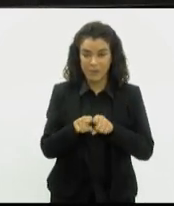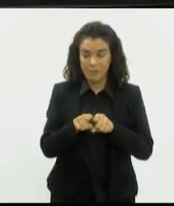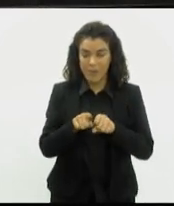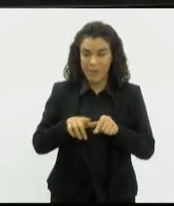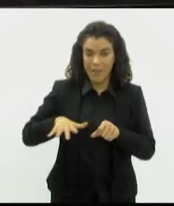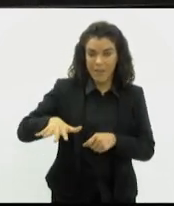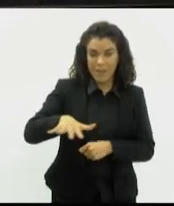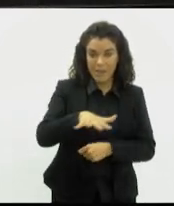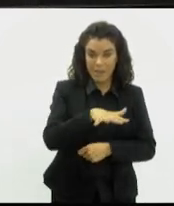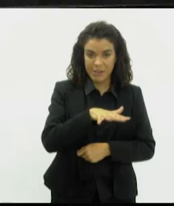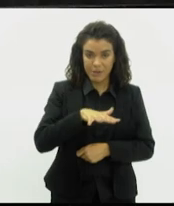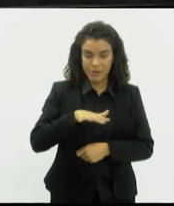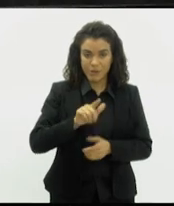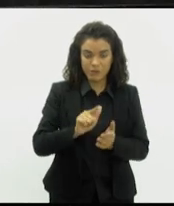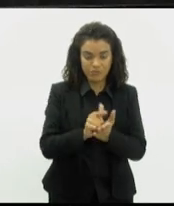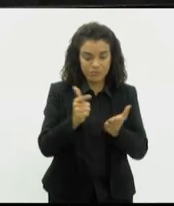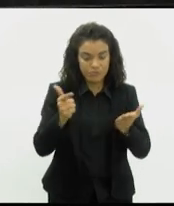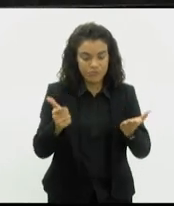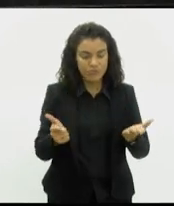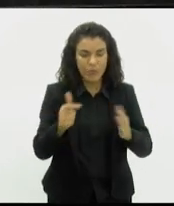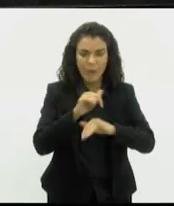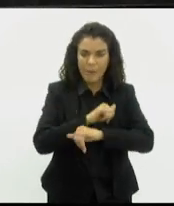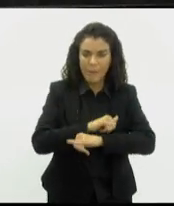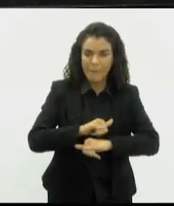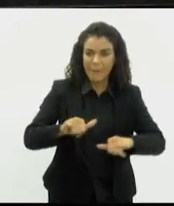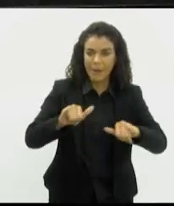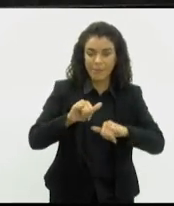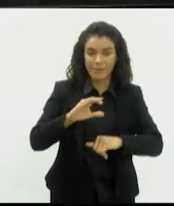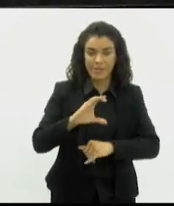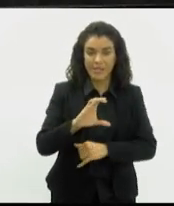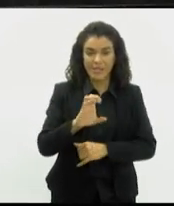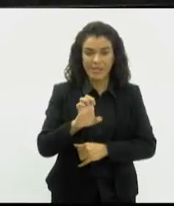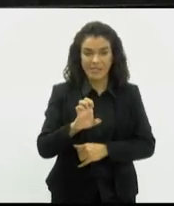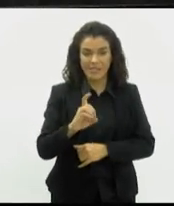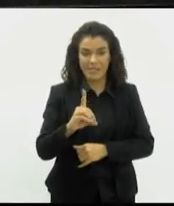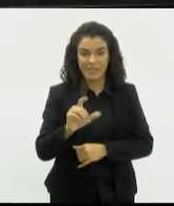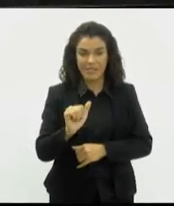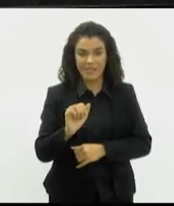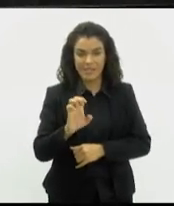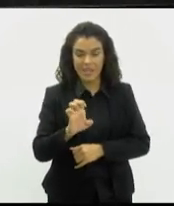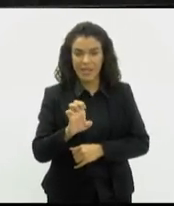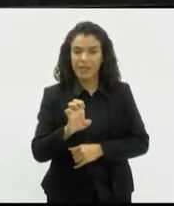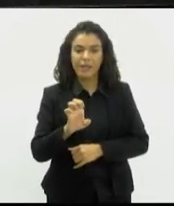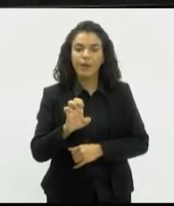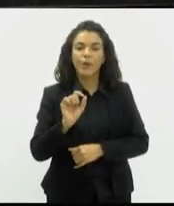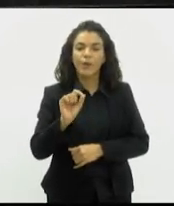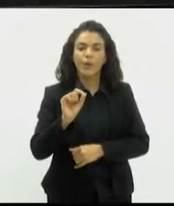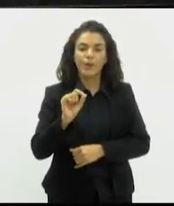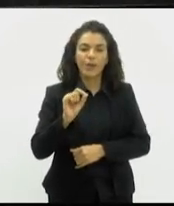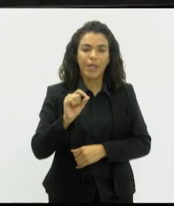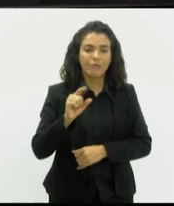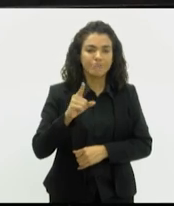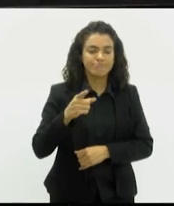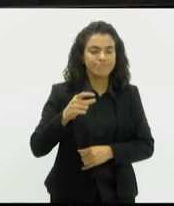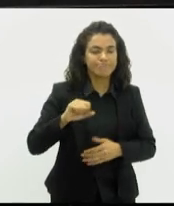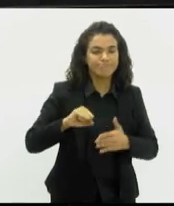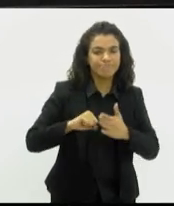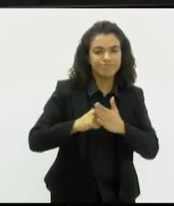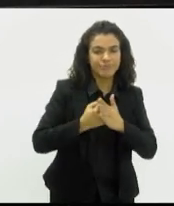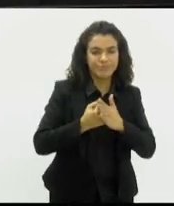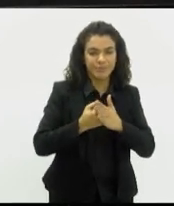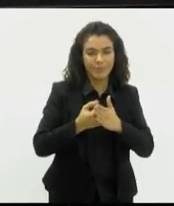os jornais dessa manhã noticiaram que a SEDAI interrompeu o fornecimento de água devido